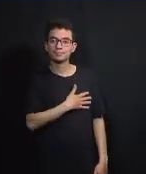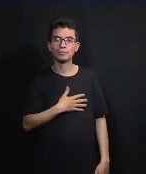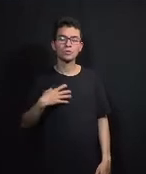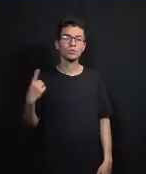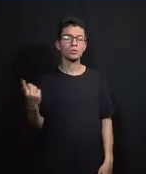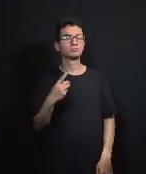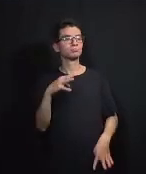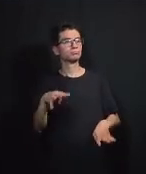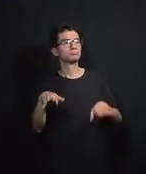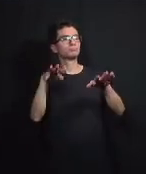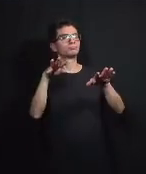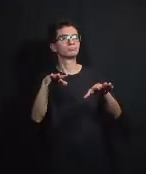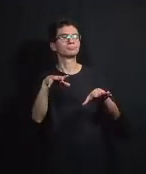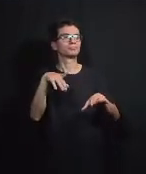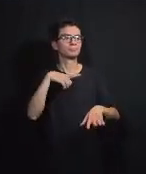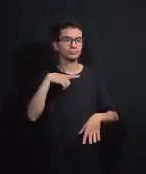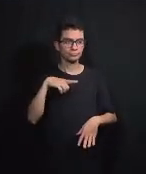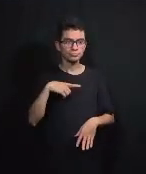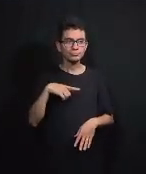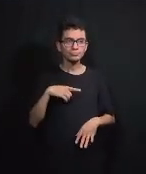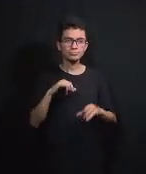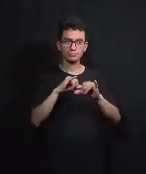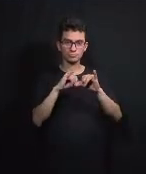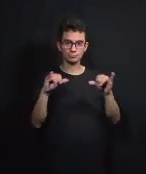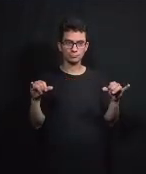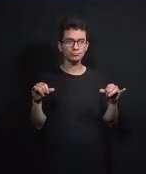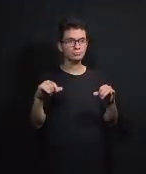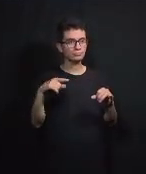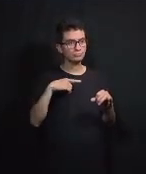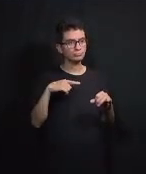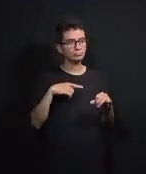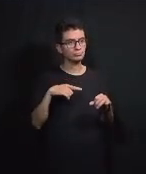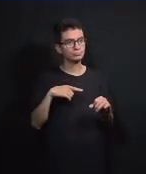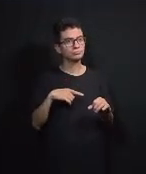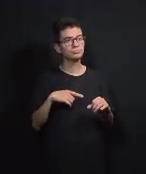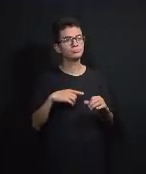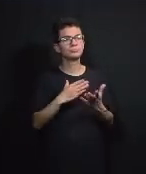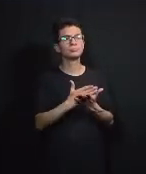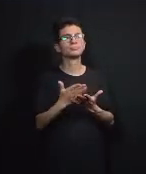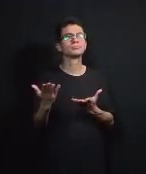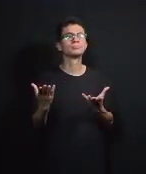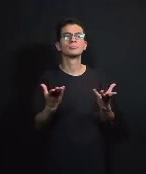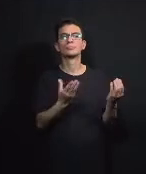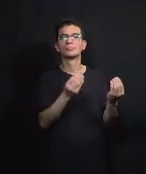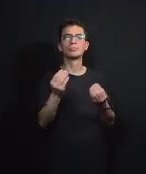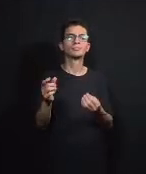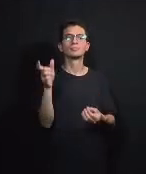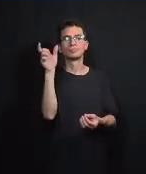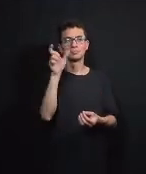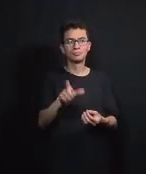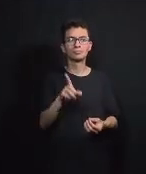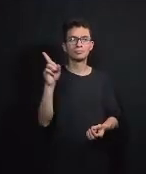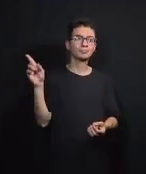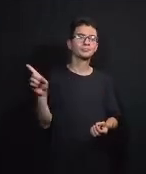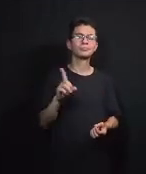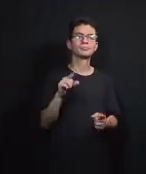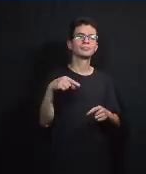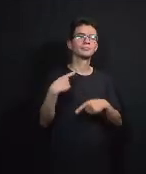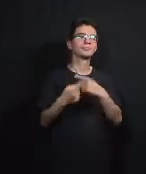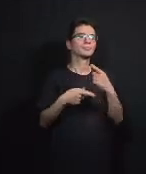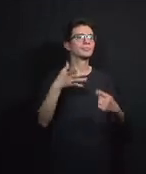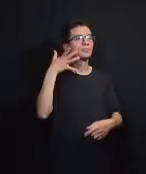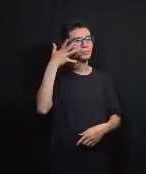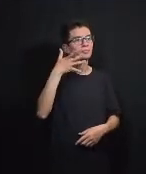poder entrevistá-lo. Anunciamos o senhor no início do nosso evento, falamos muito que o senhor falaria logo mais. Então,